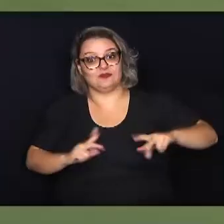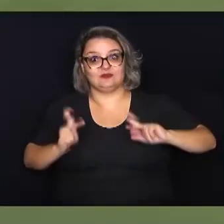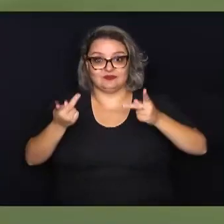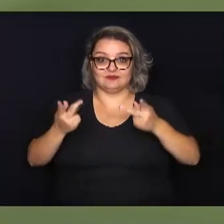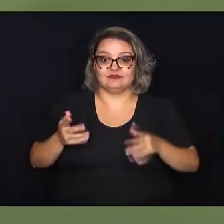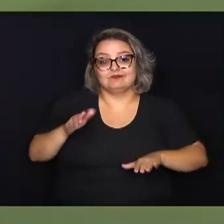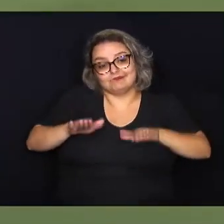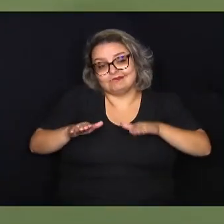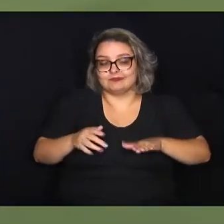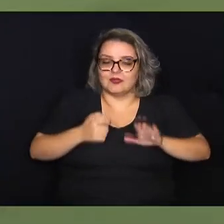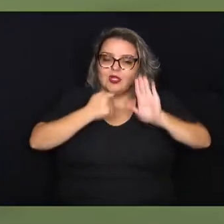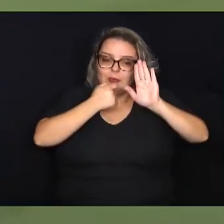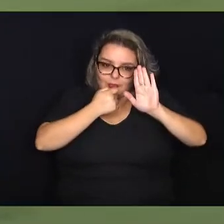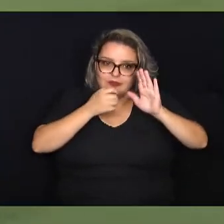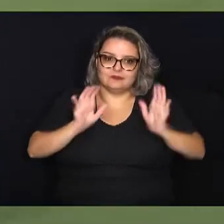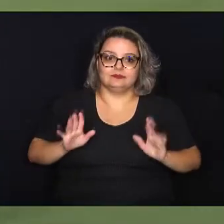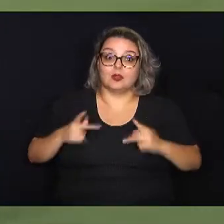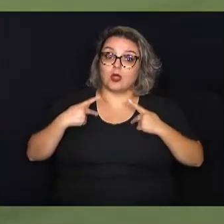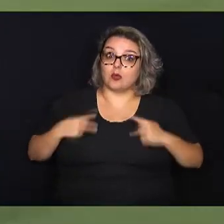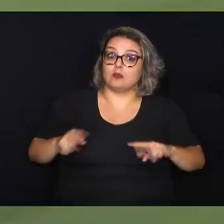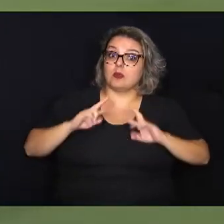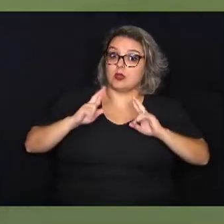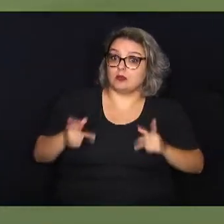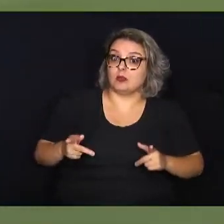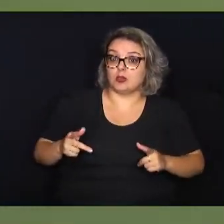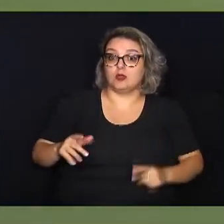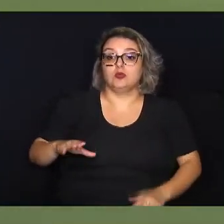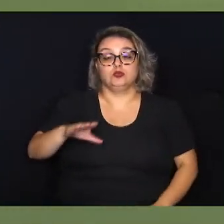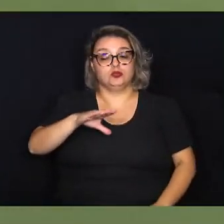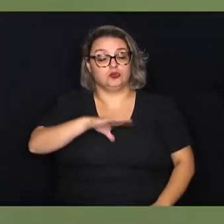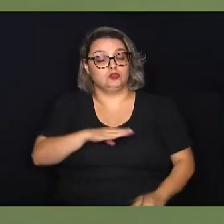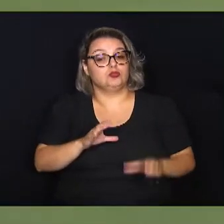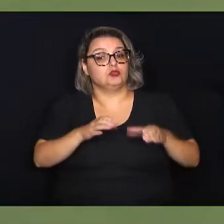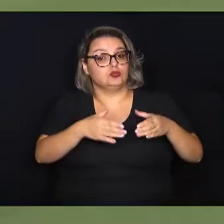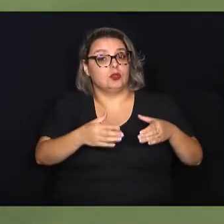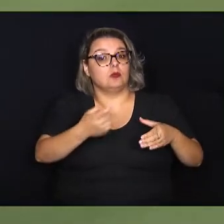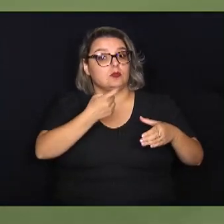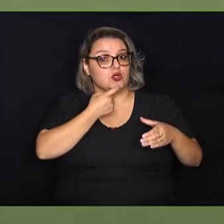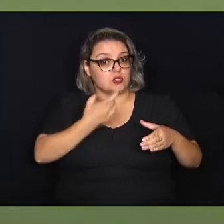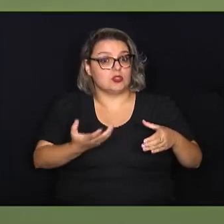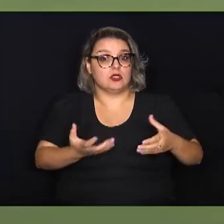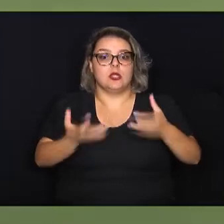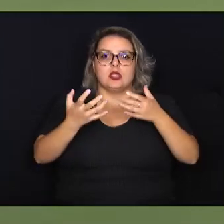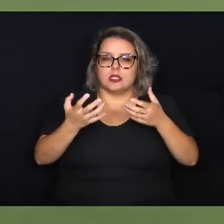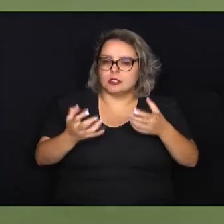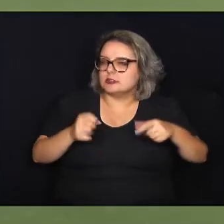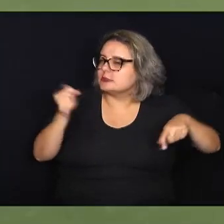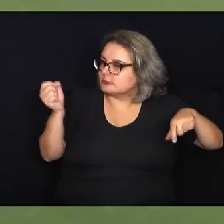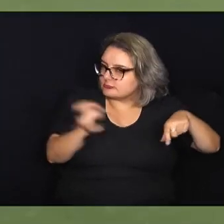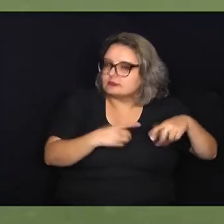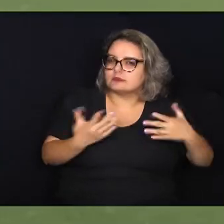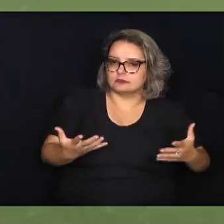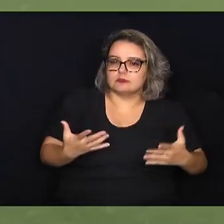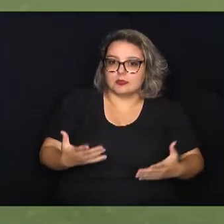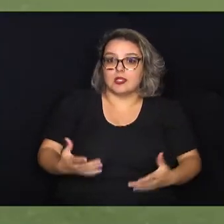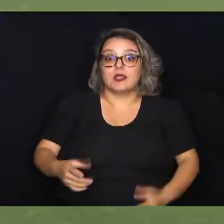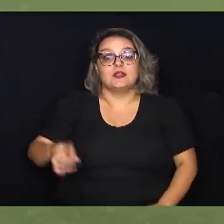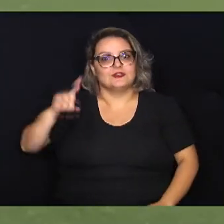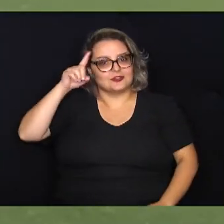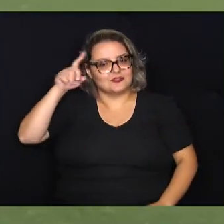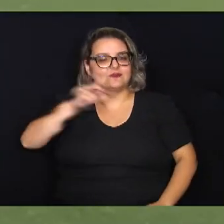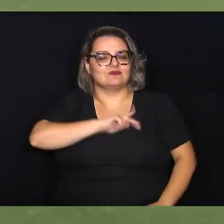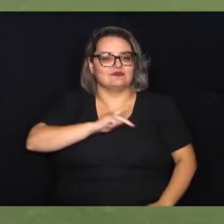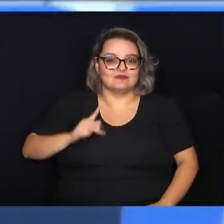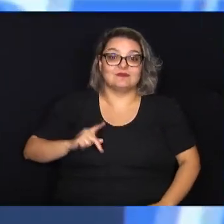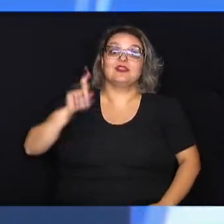falta. Com uma postura diferente, o time de Campinas queria porque queria o gol. Tinha que ser o dia da Ponte,